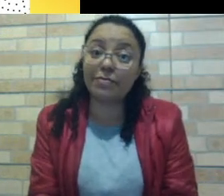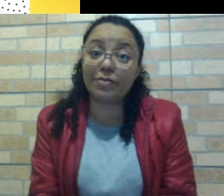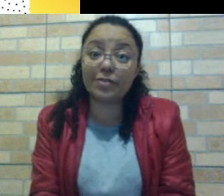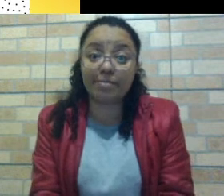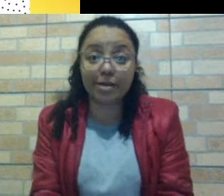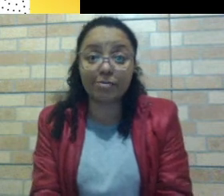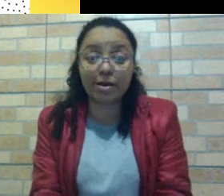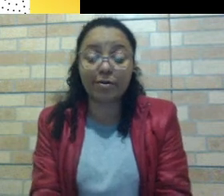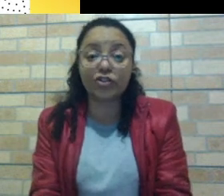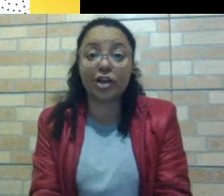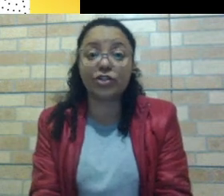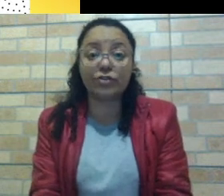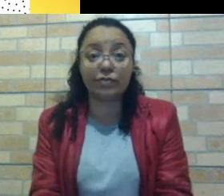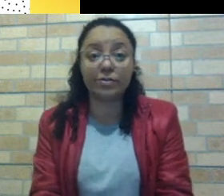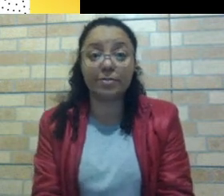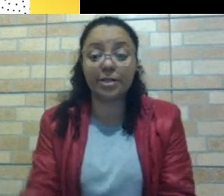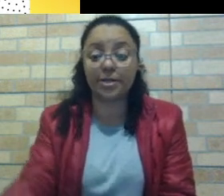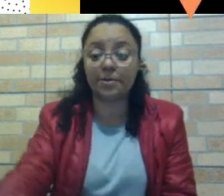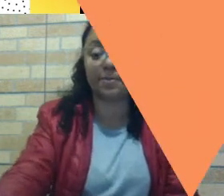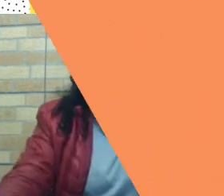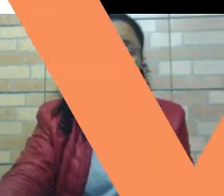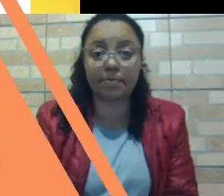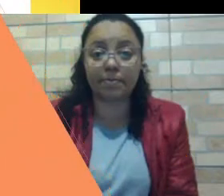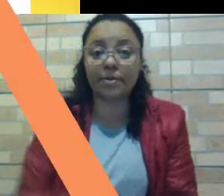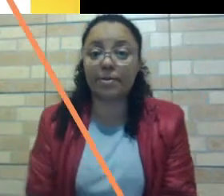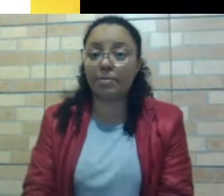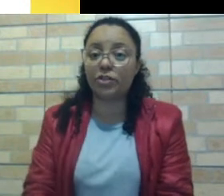Olá, bem-vindos a mais uma aula de arte. Vamos aprender?